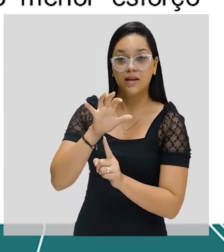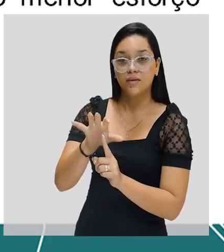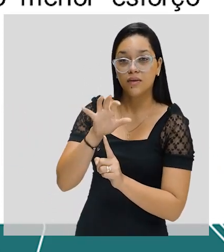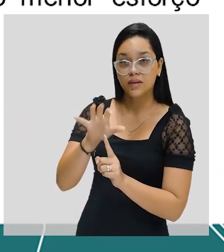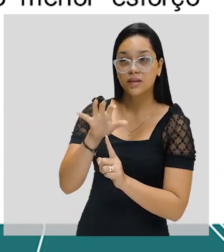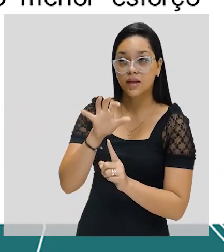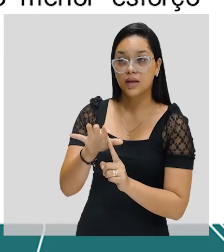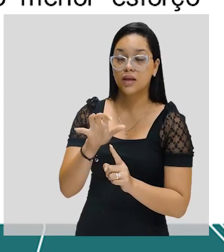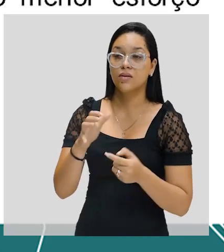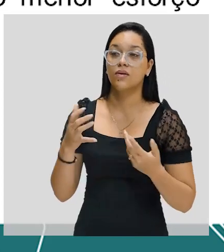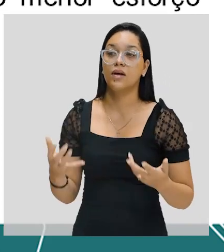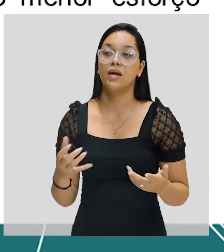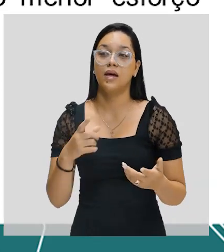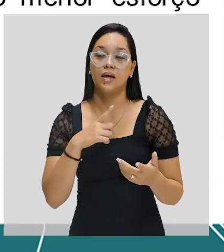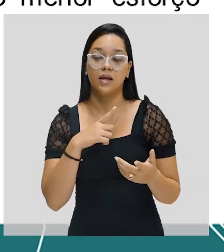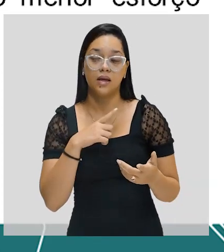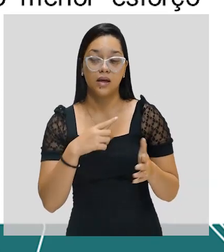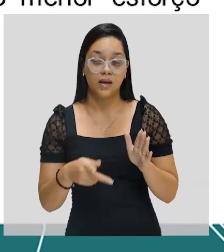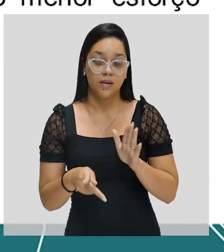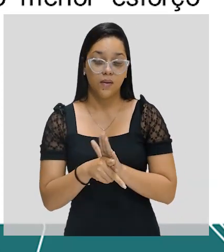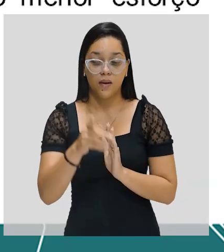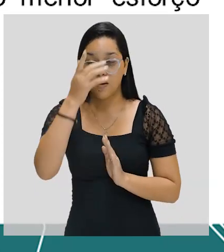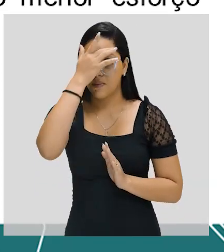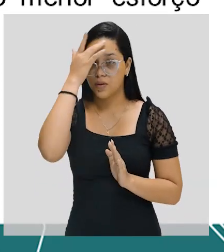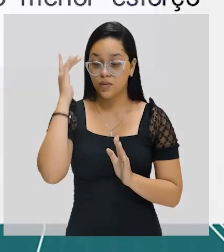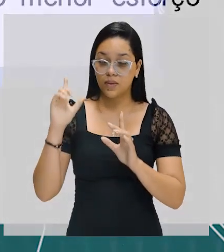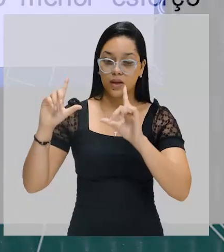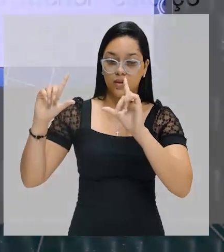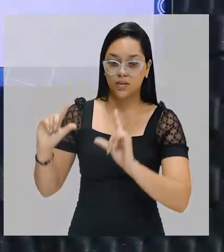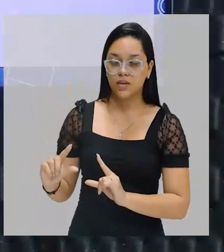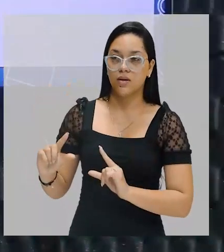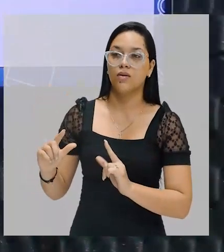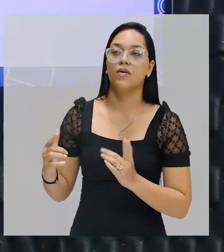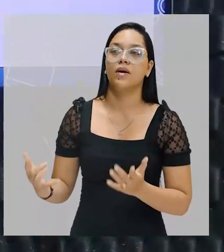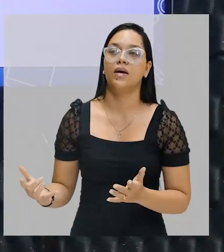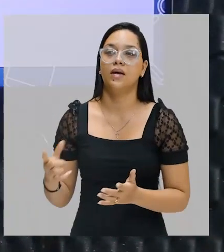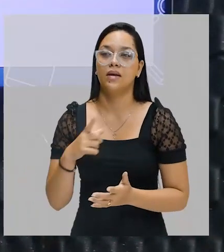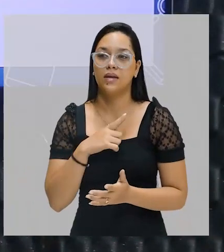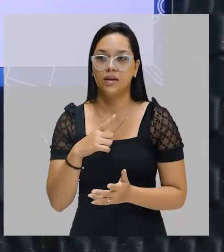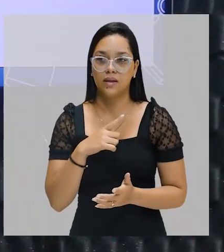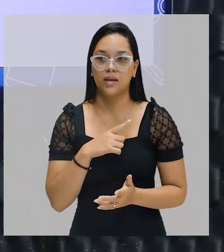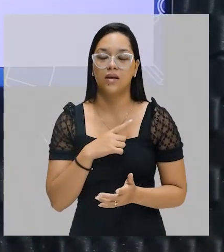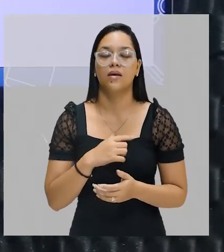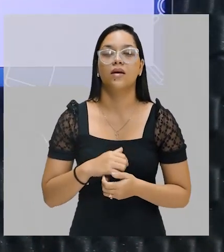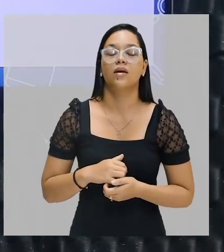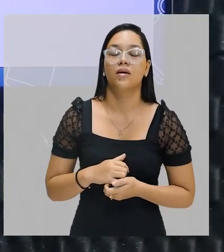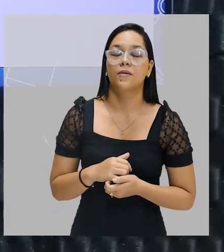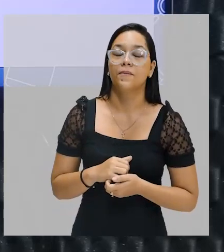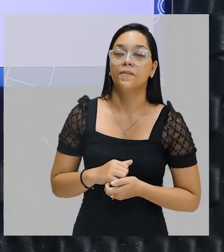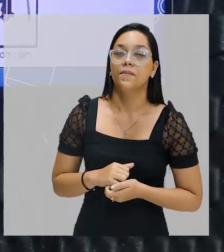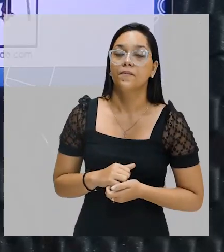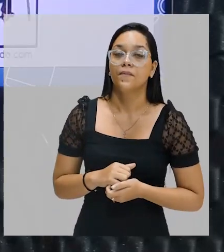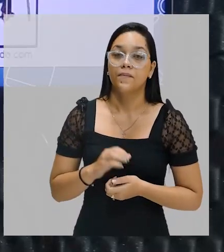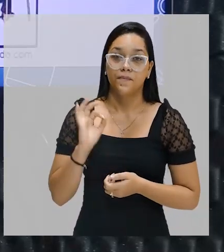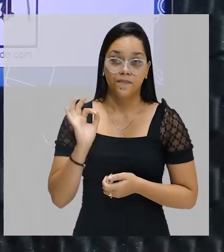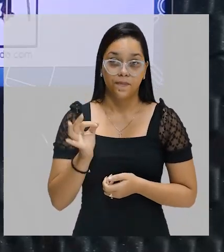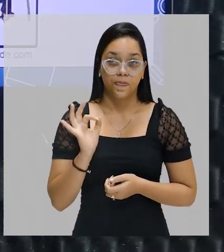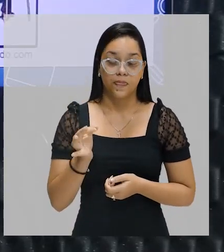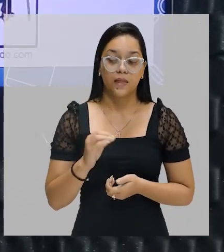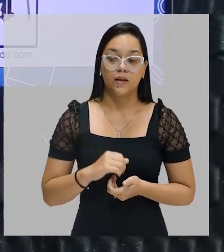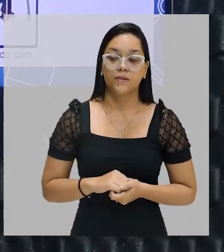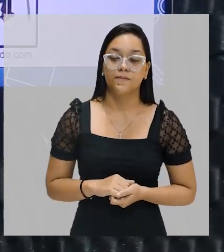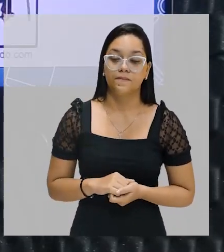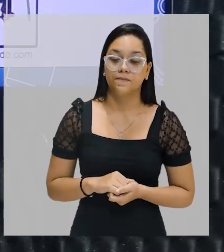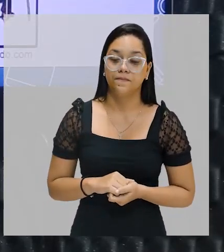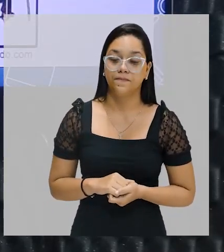influenciando, acaba trazendo para o indivíduo uma redução desse gasto energético, certo?